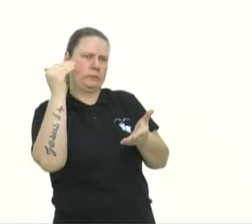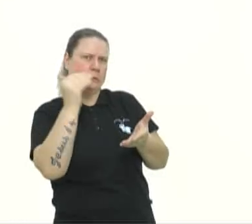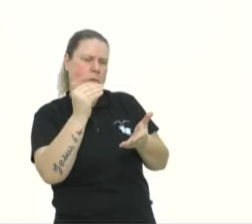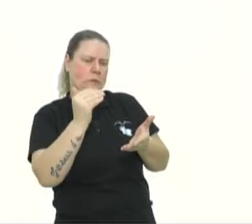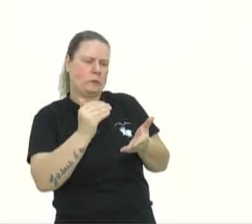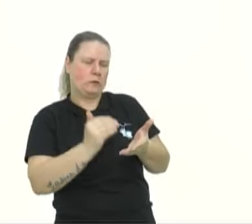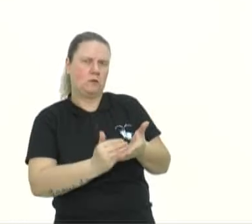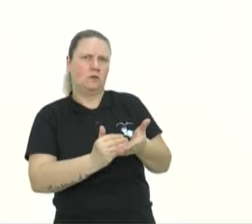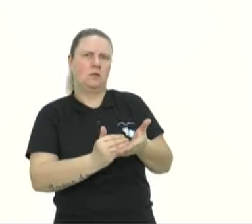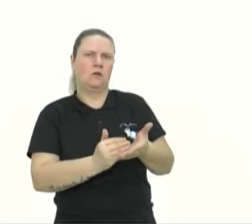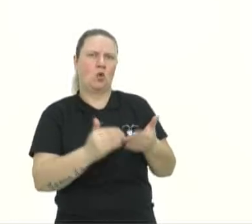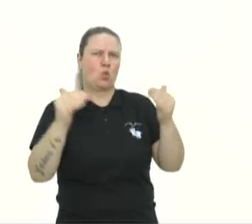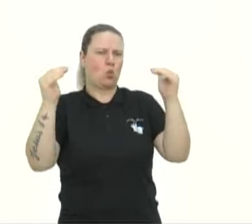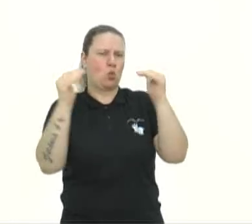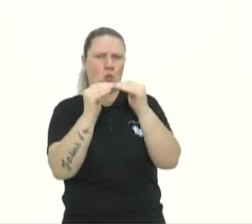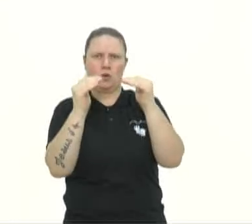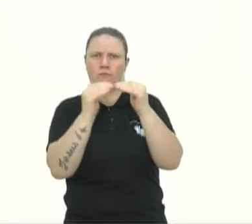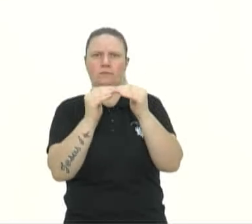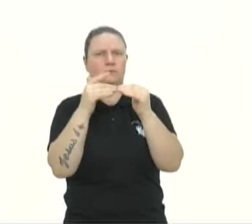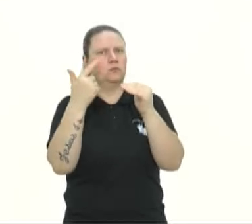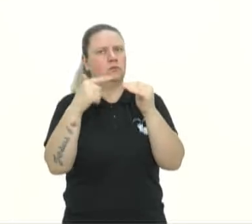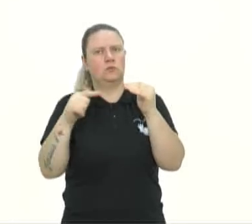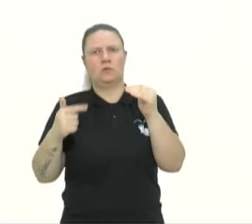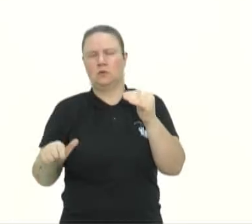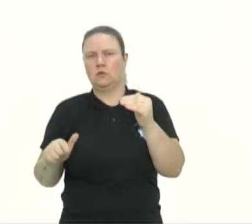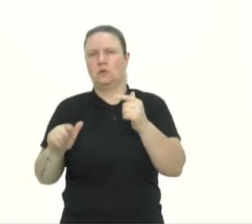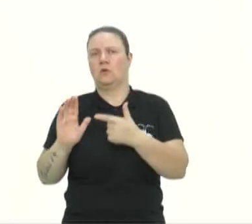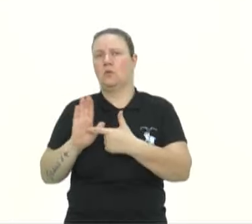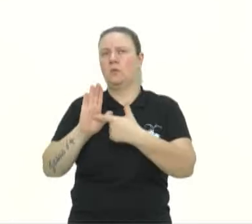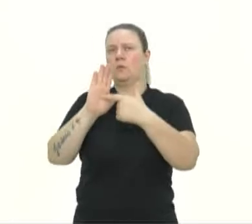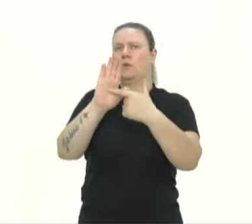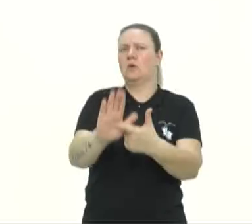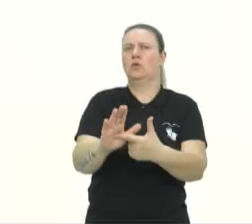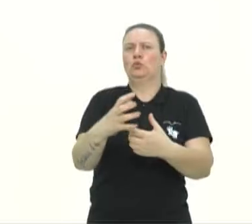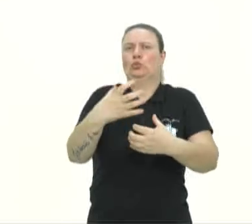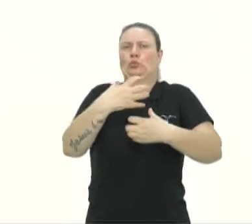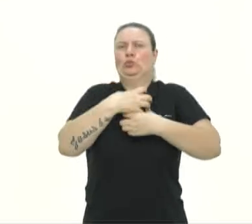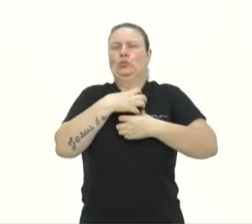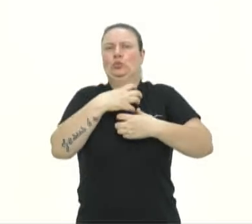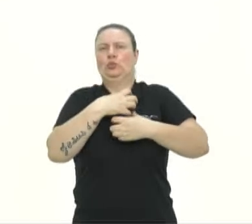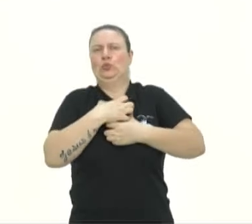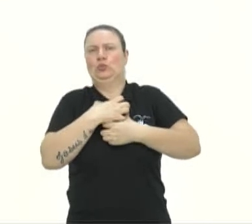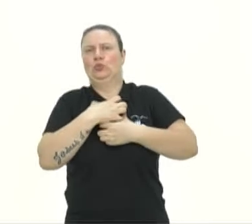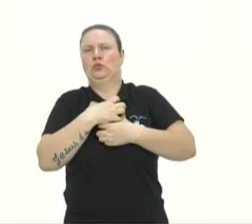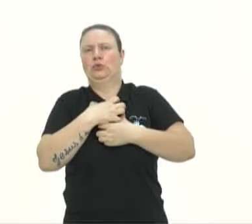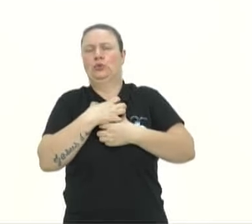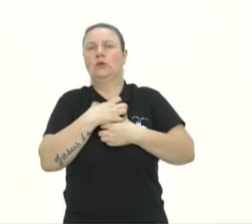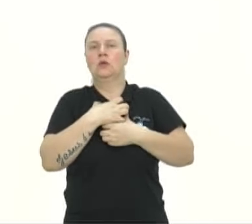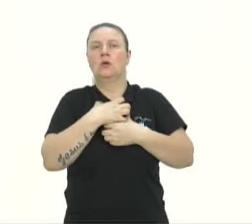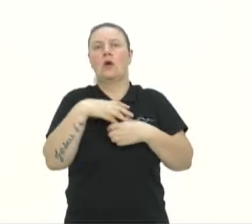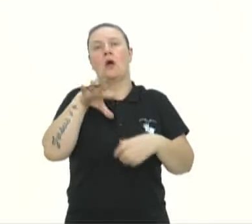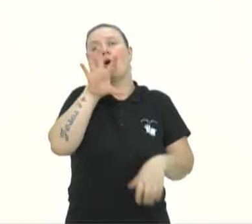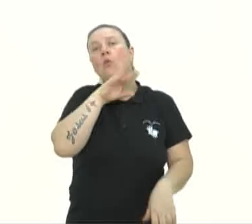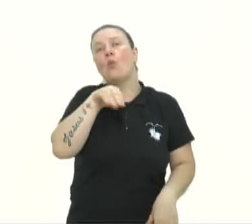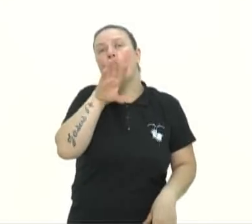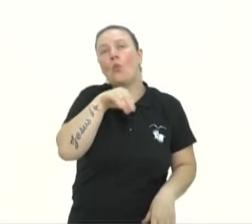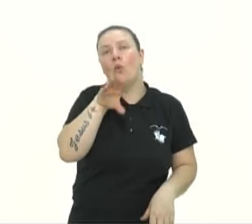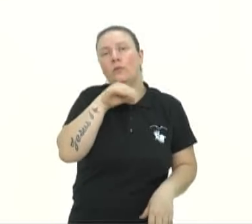de número e gênero ou apresenta o sotaque de quando o enunciado é produzido